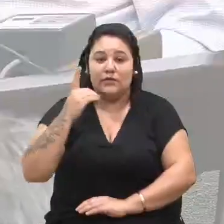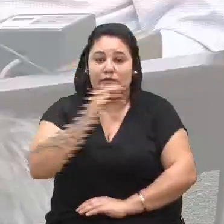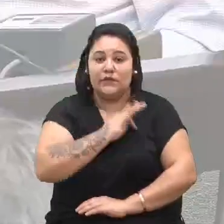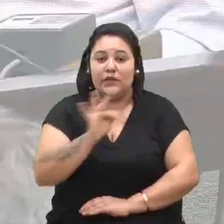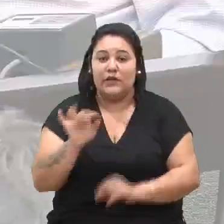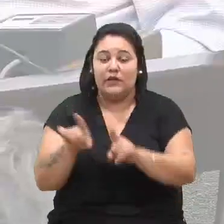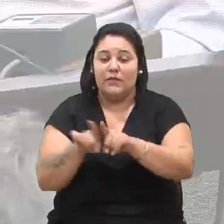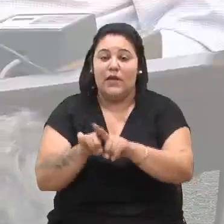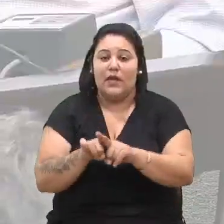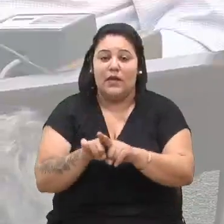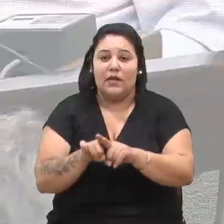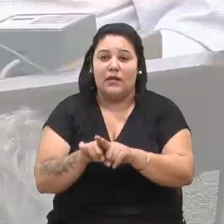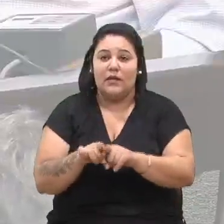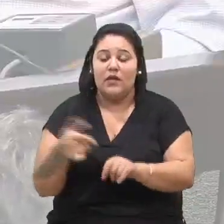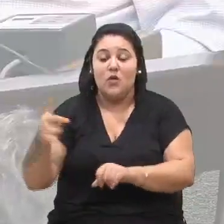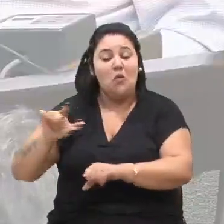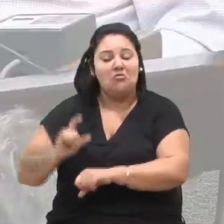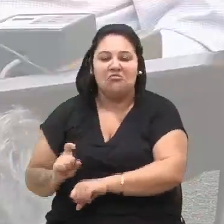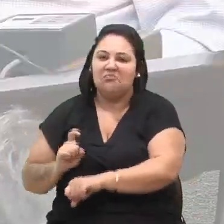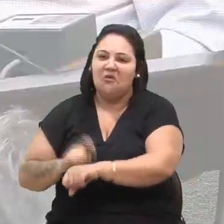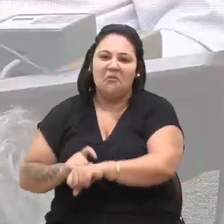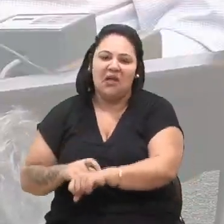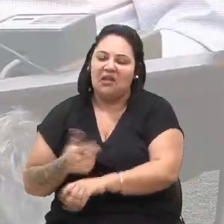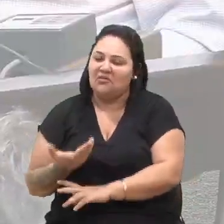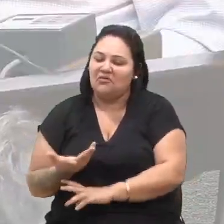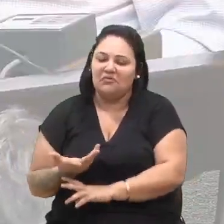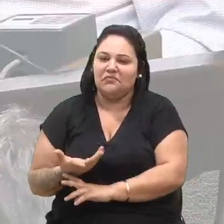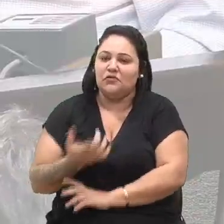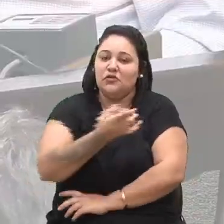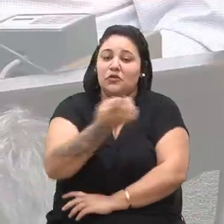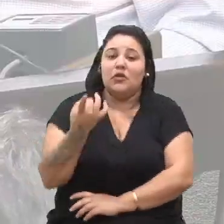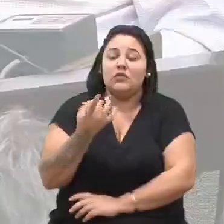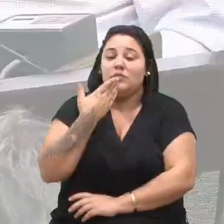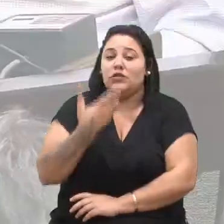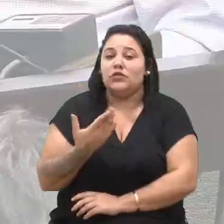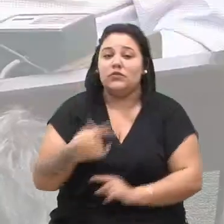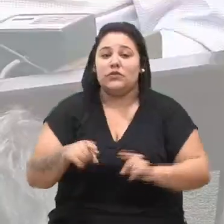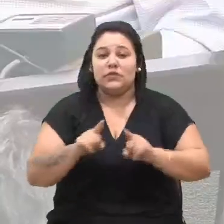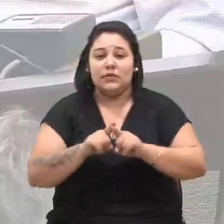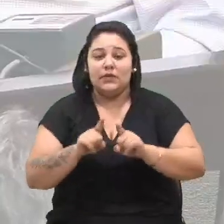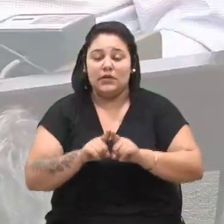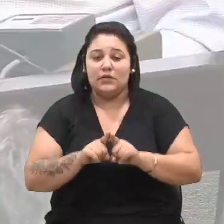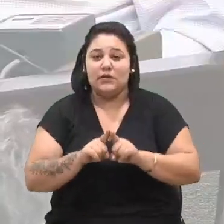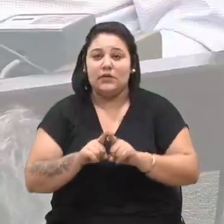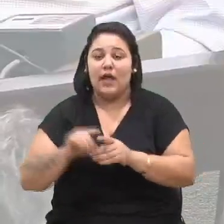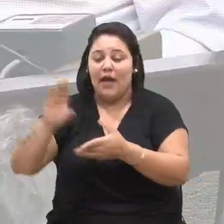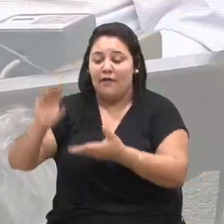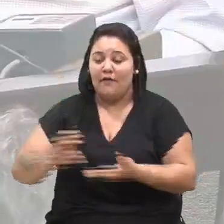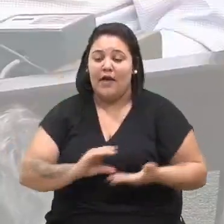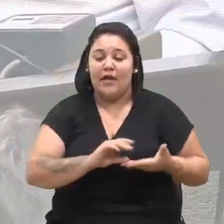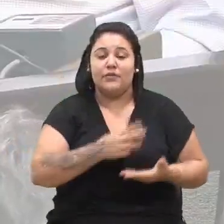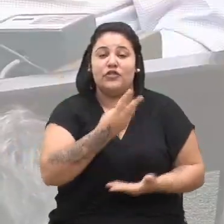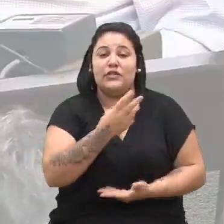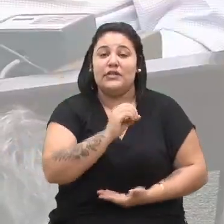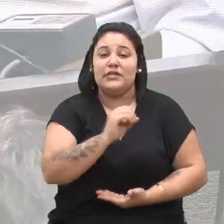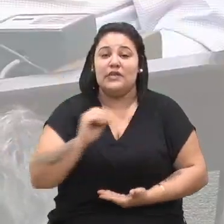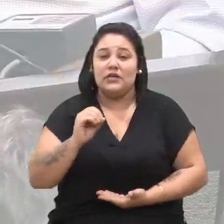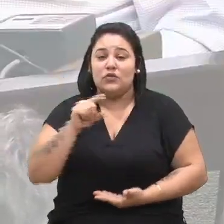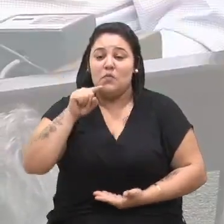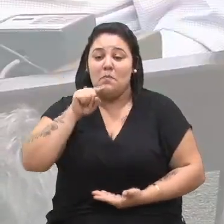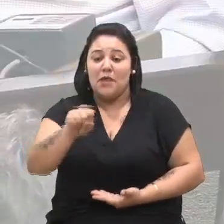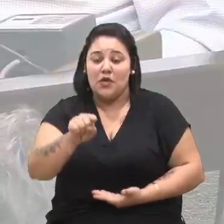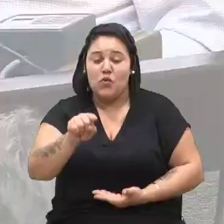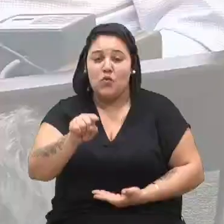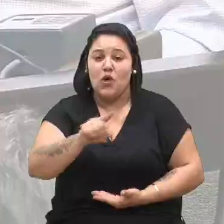em outro momento nós pedimos a ele um recurso de R$300 mil ao Hospital